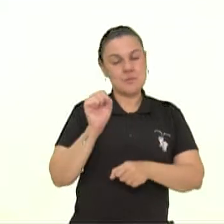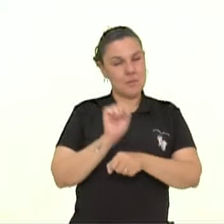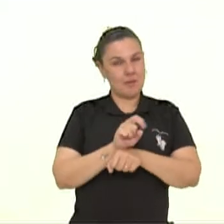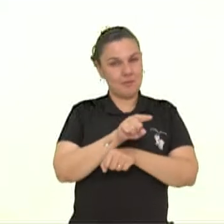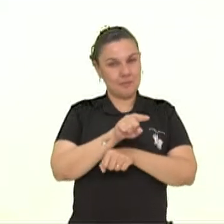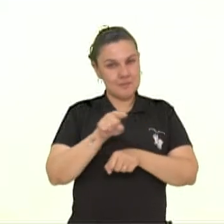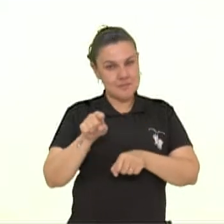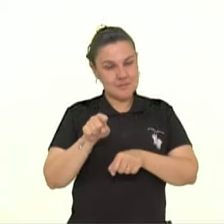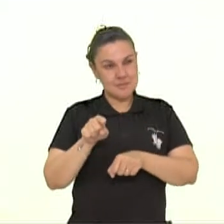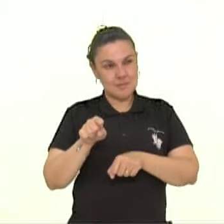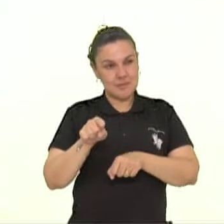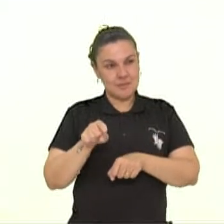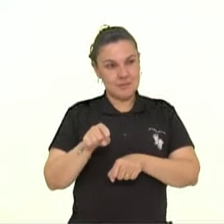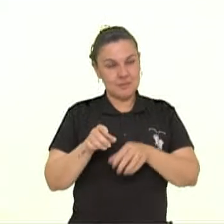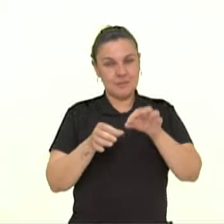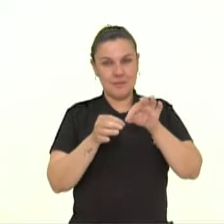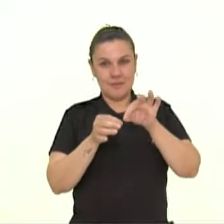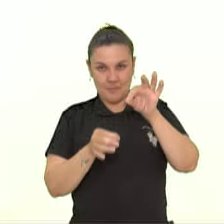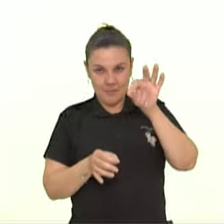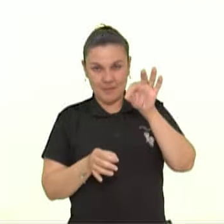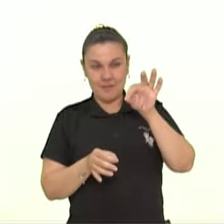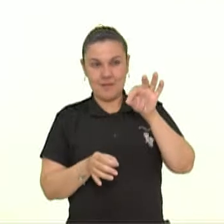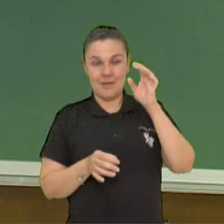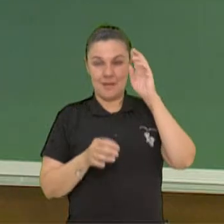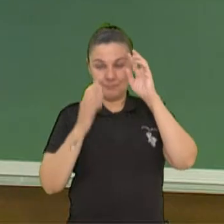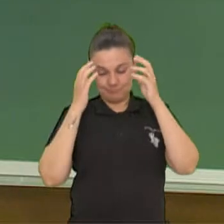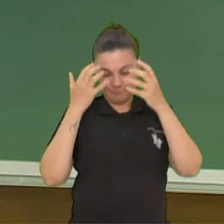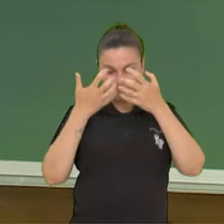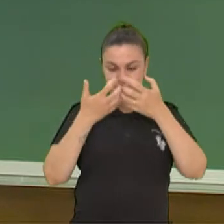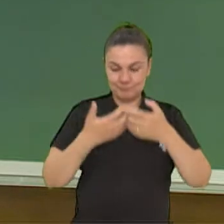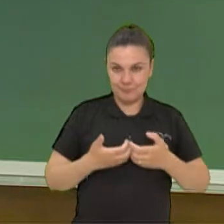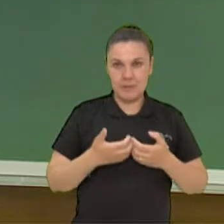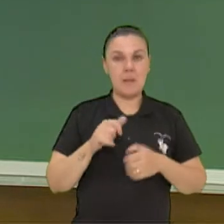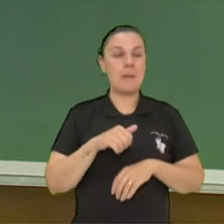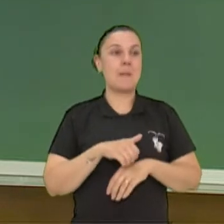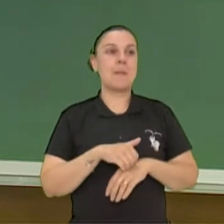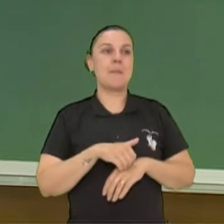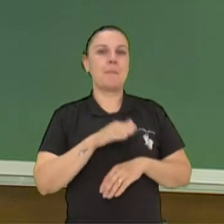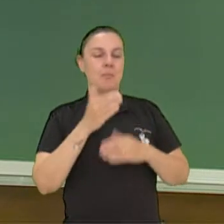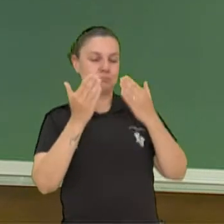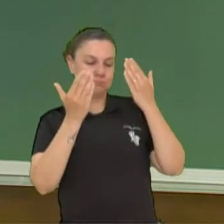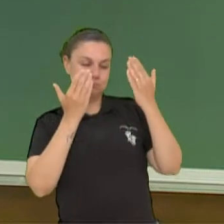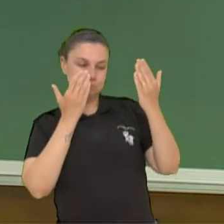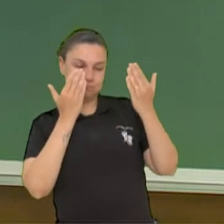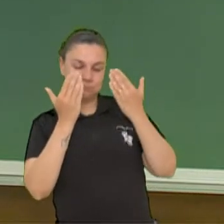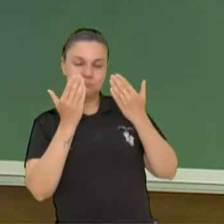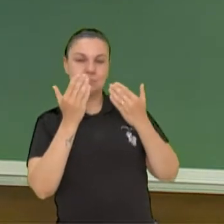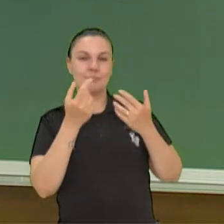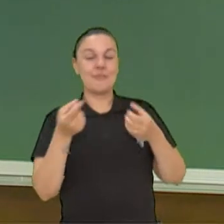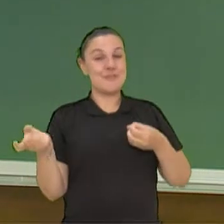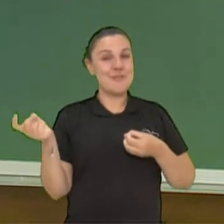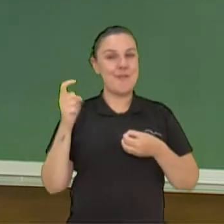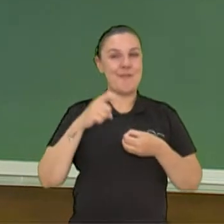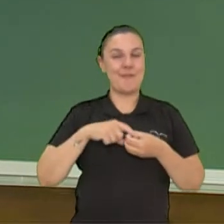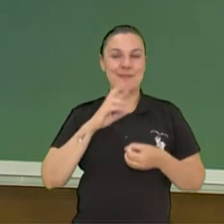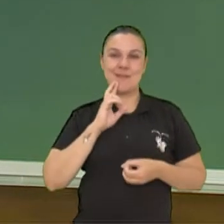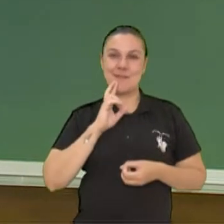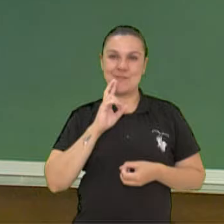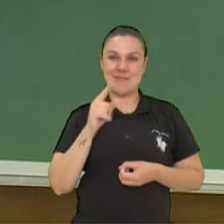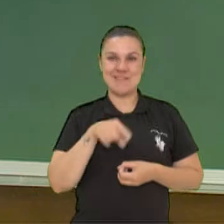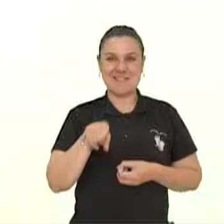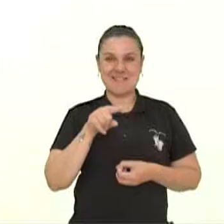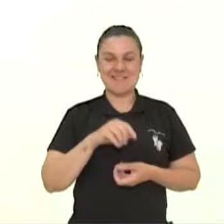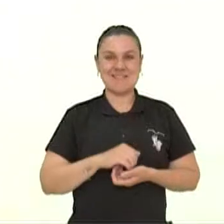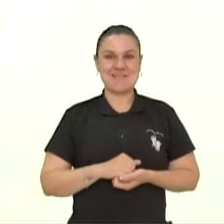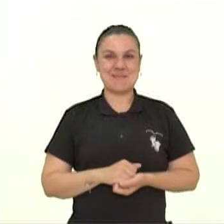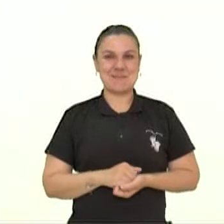regular? Vai ter que usar o seu conhecimento, principalmente agora no que a gente vem vindo de medidas de dispersão. Então, qual deles obteve a melhor